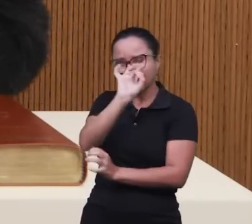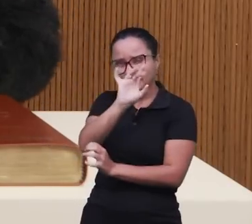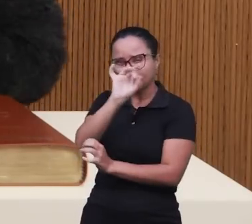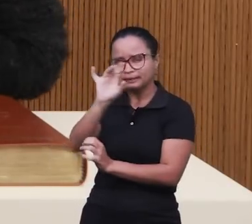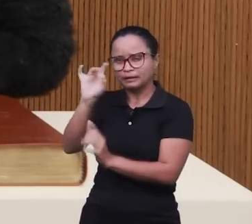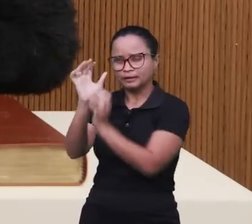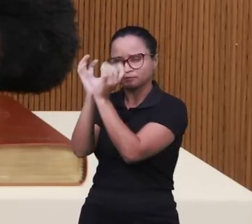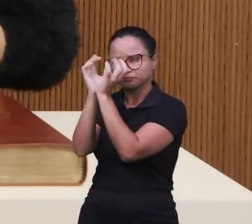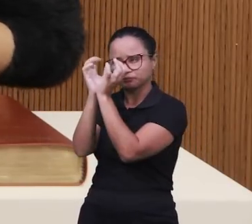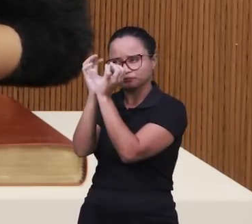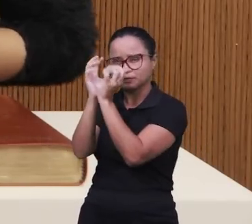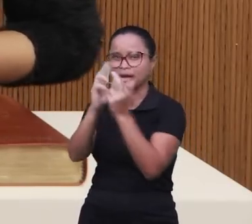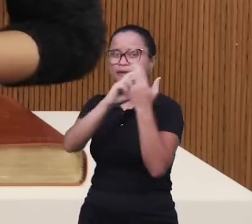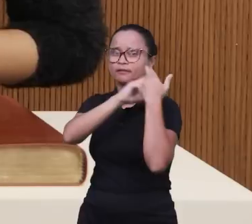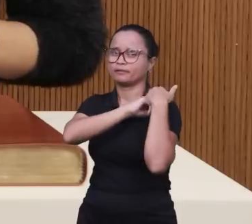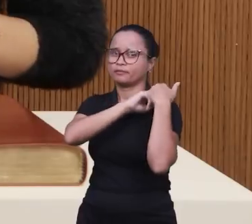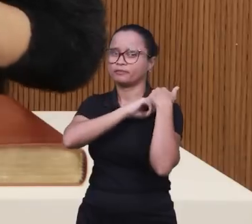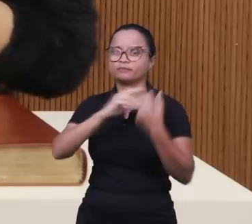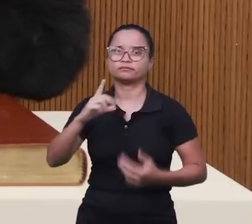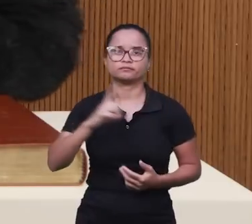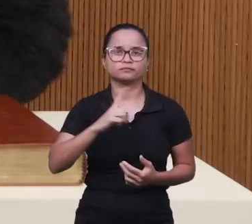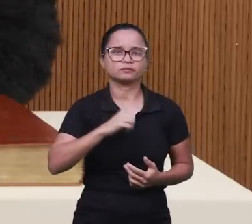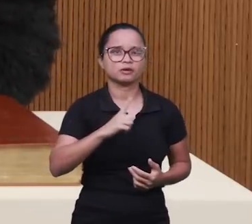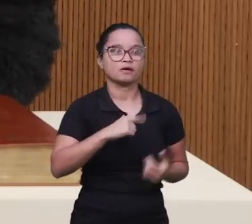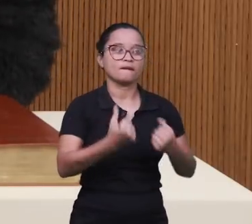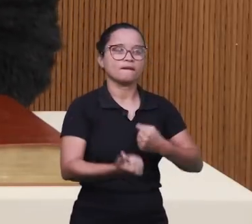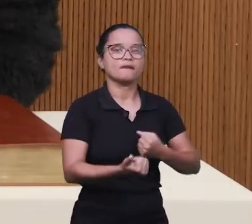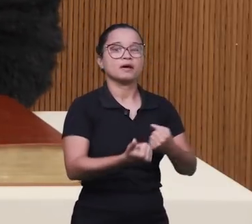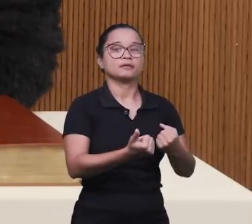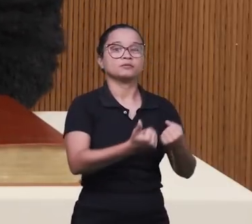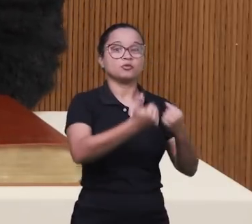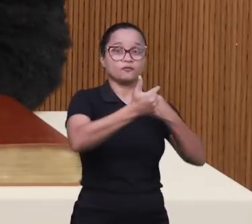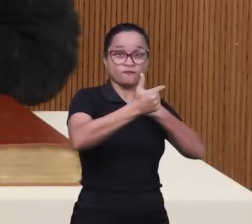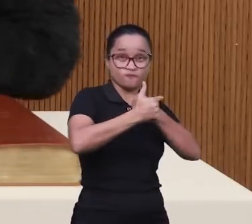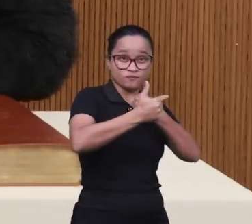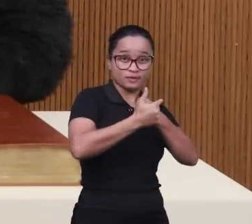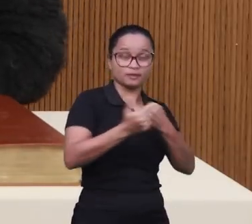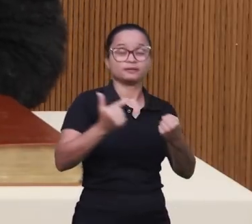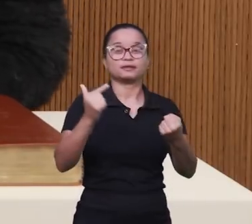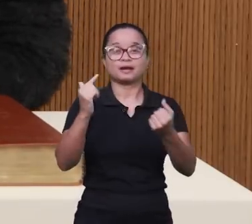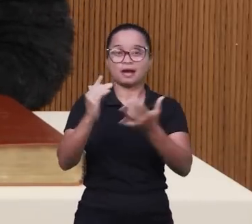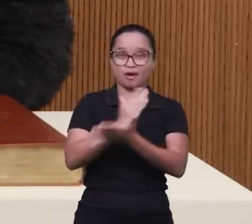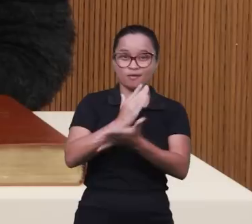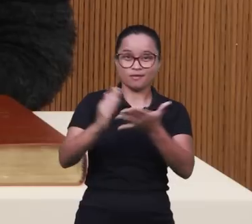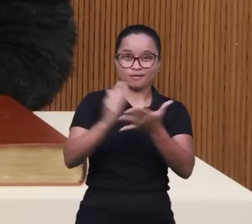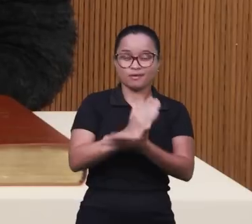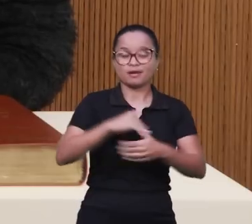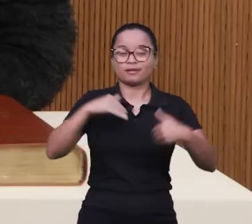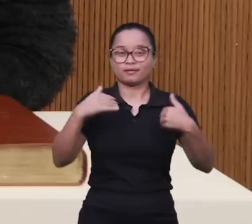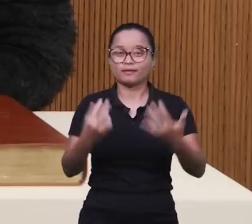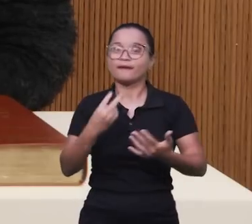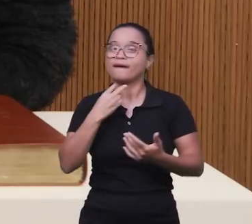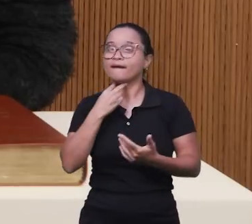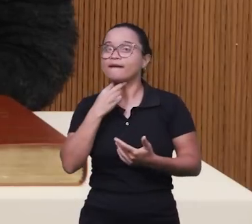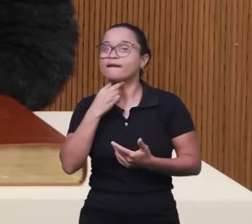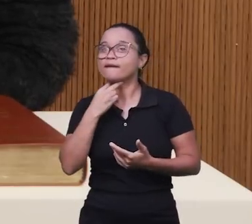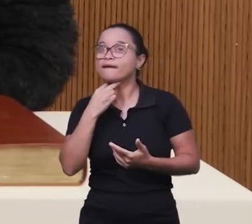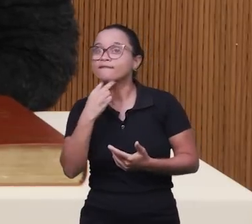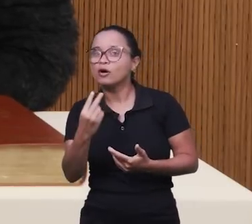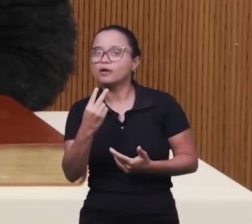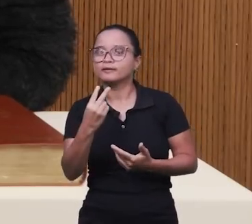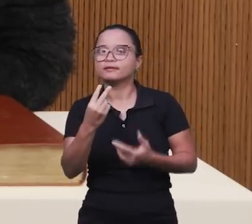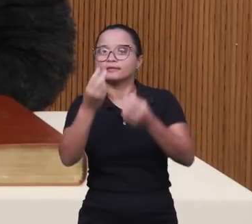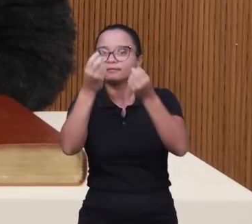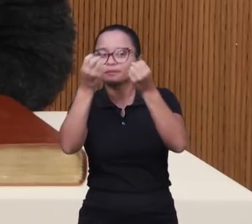cada uma delas é responsável por determinada função. Em relação à voz, especificamente falando,